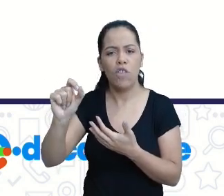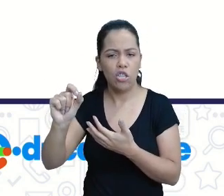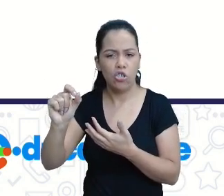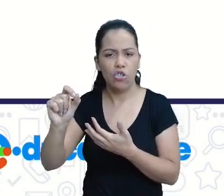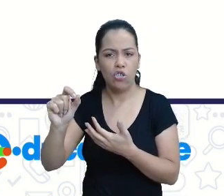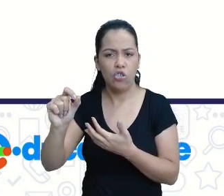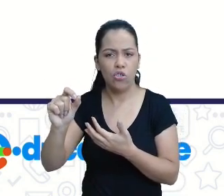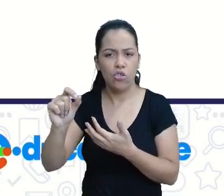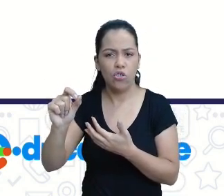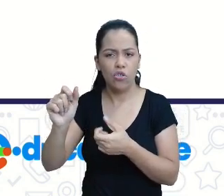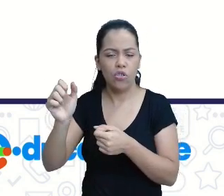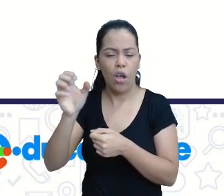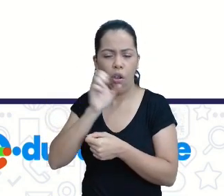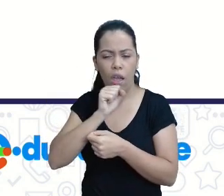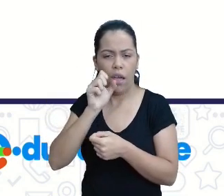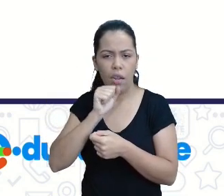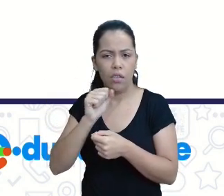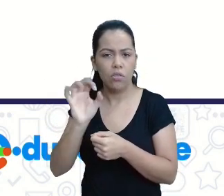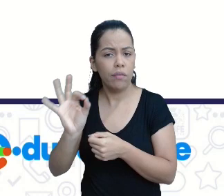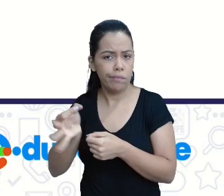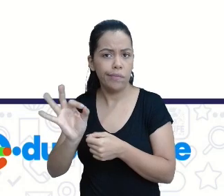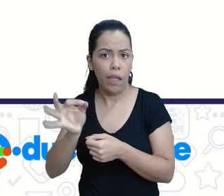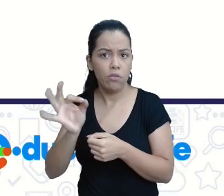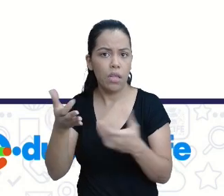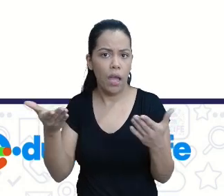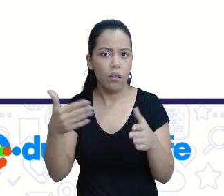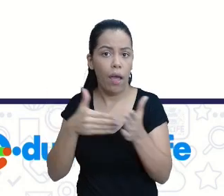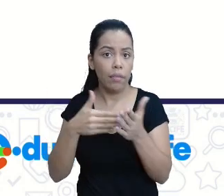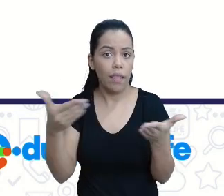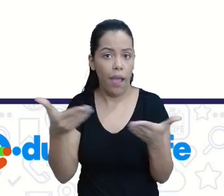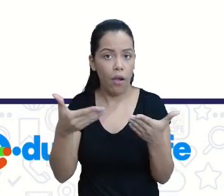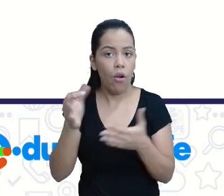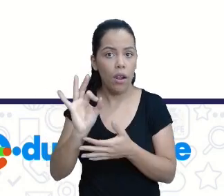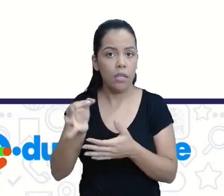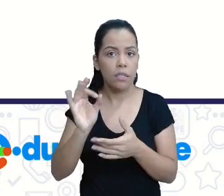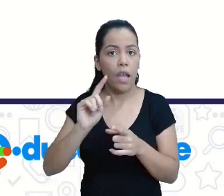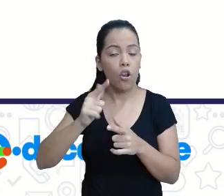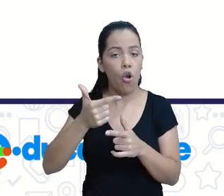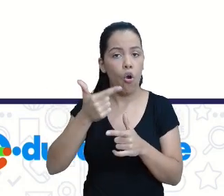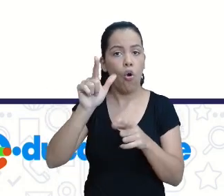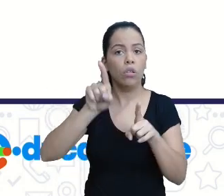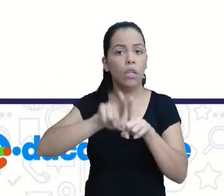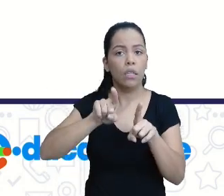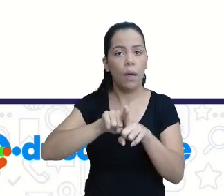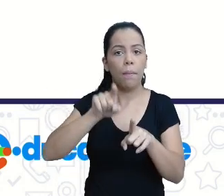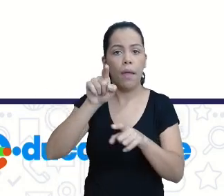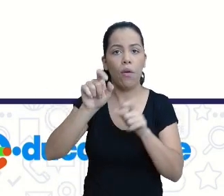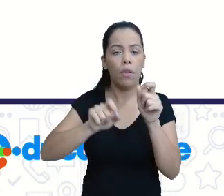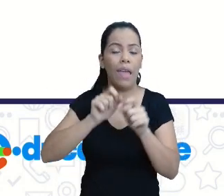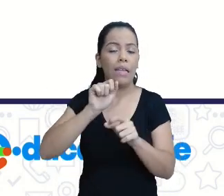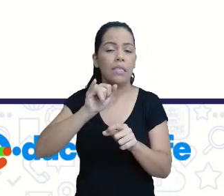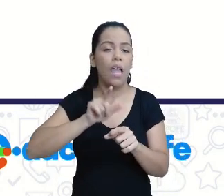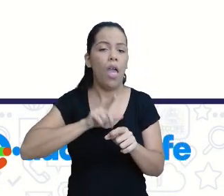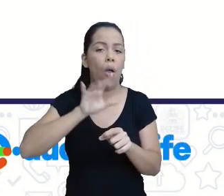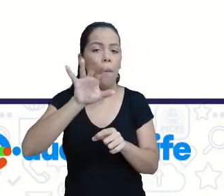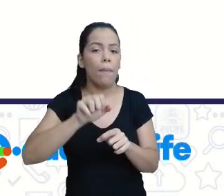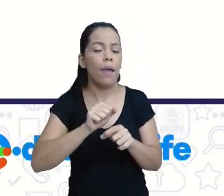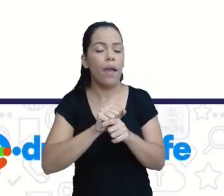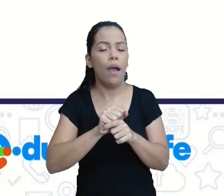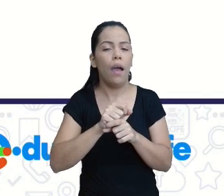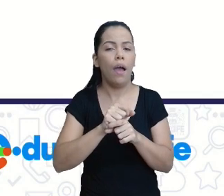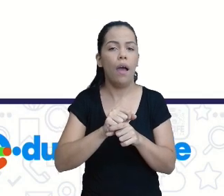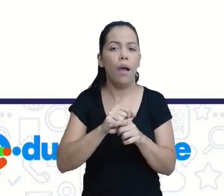dando certo aí, tá certo? A outra relação métrica que pode ser estabelecida é o seguinte: se eu pegar a altura